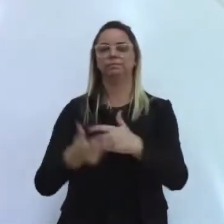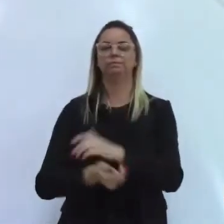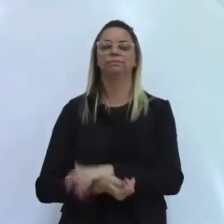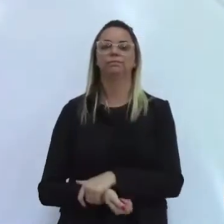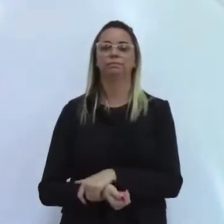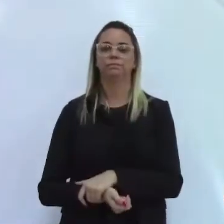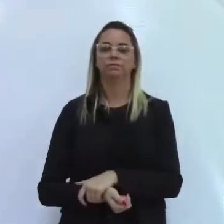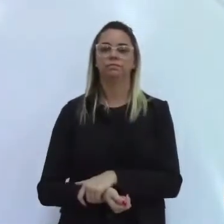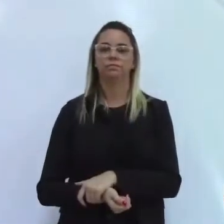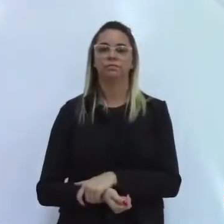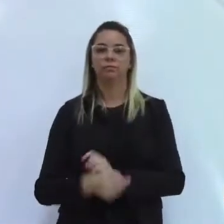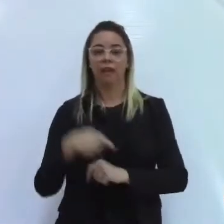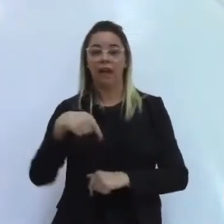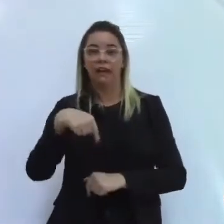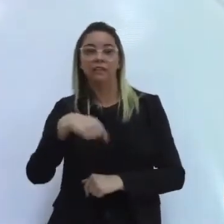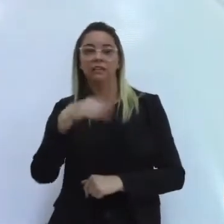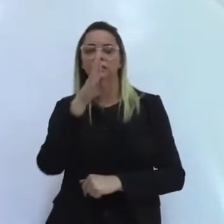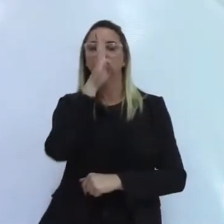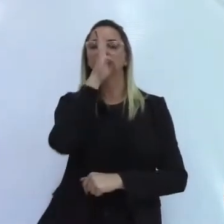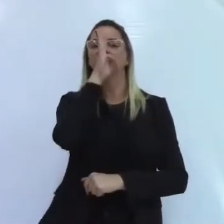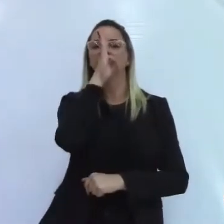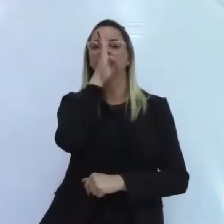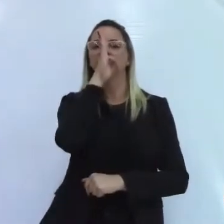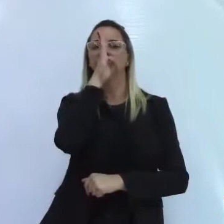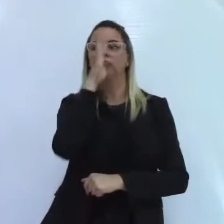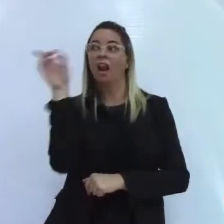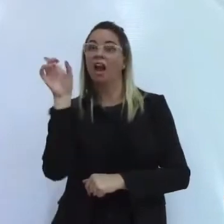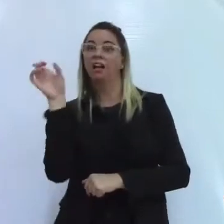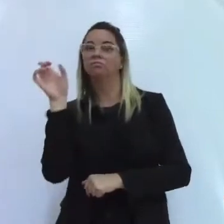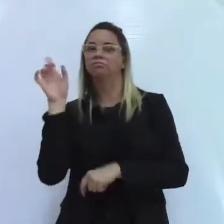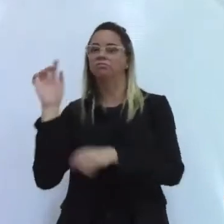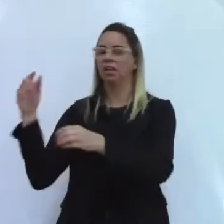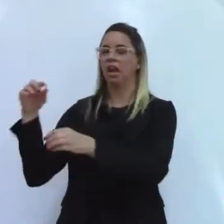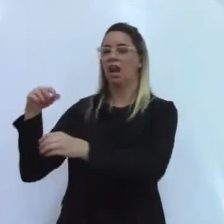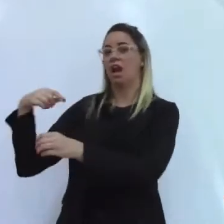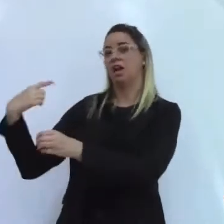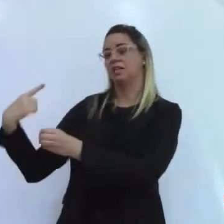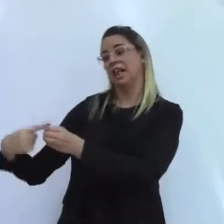Aqui não veio ninguém falar. Vieram falar da campanha de Capoeiras.